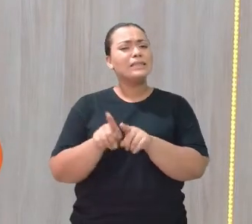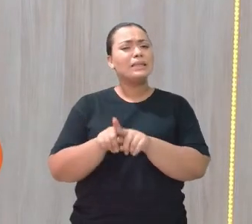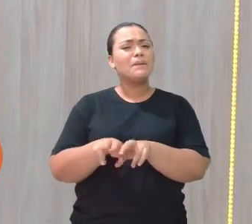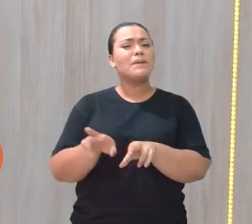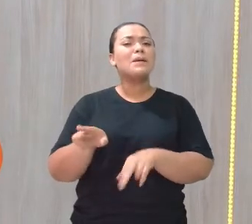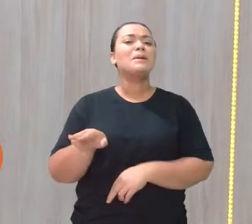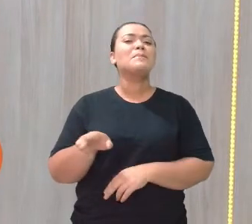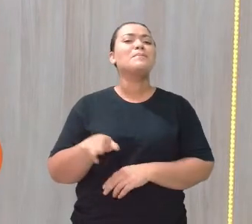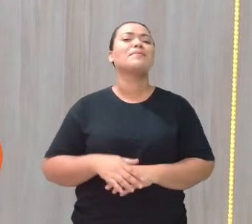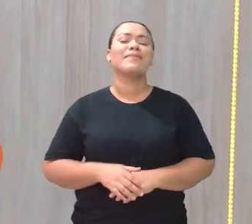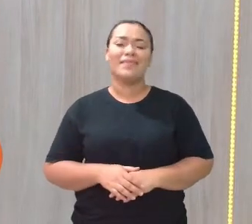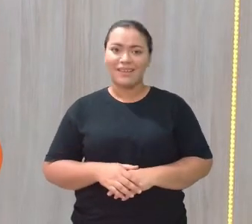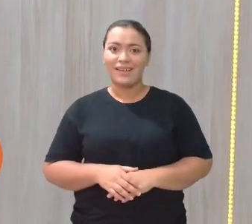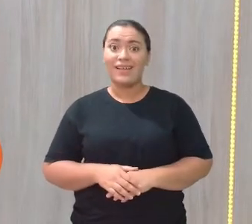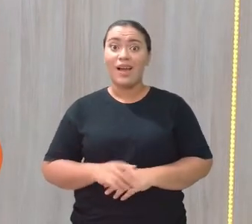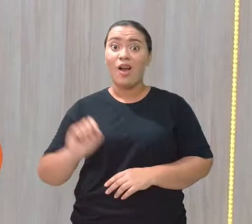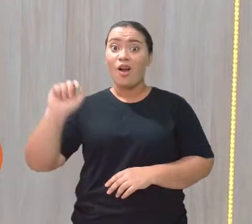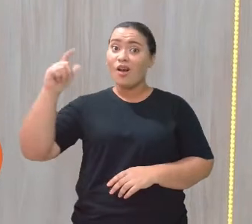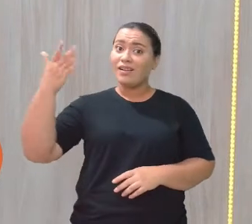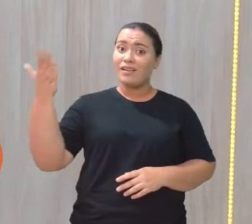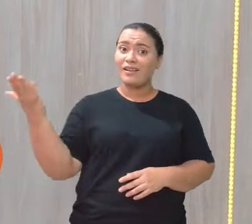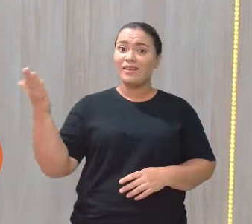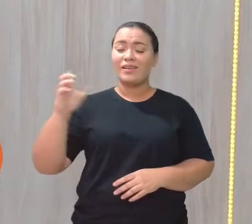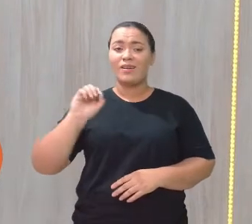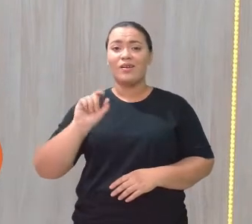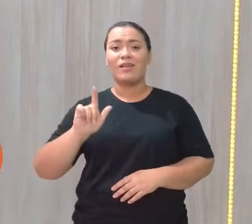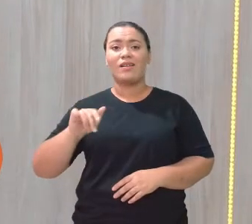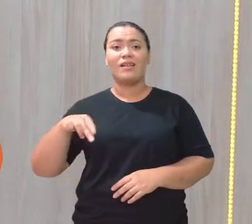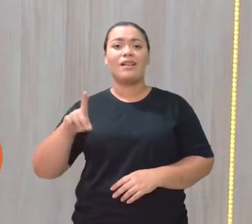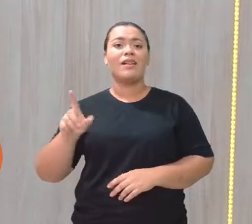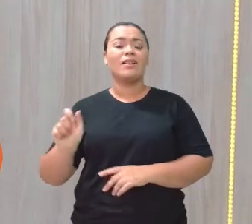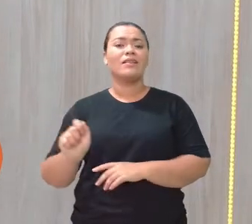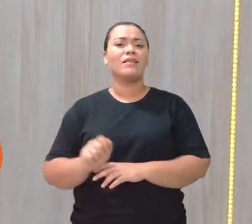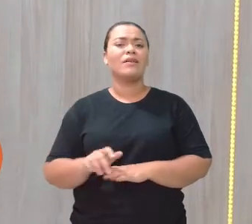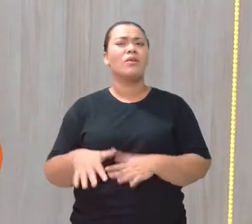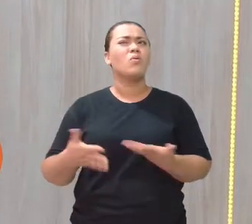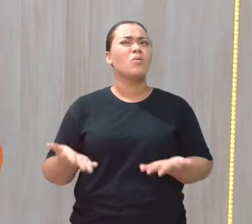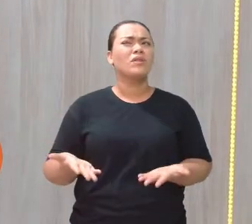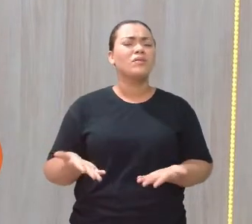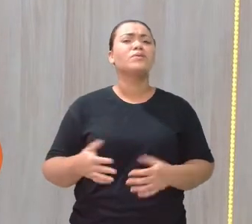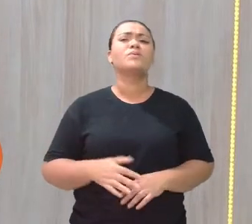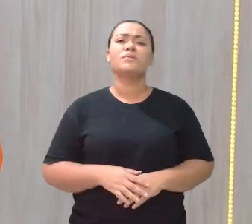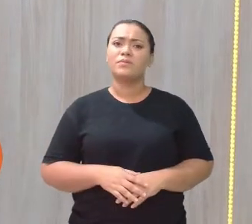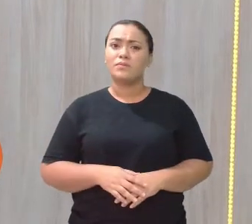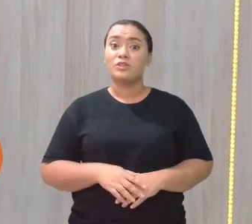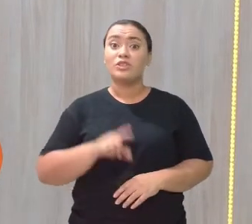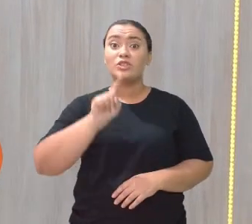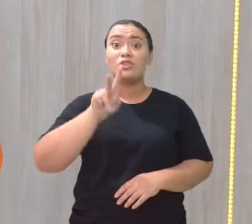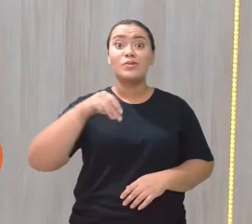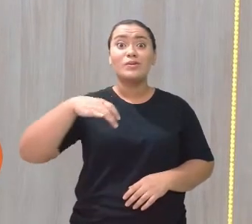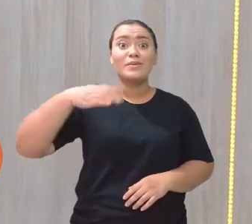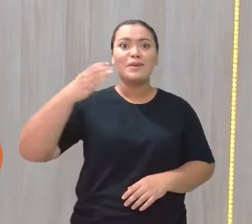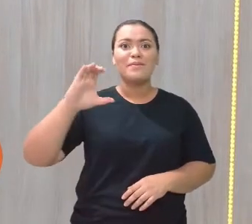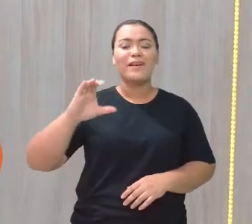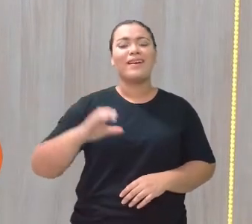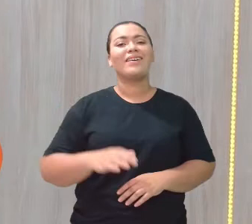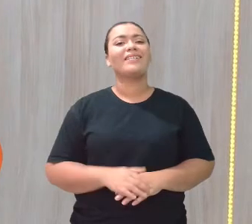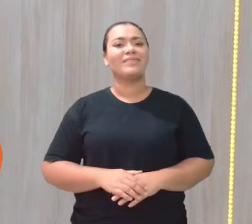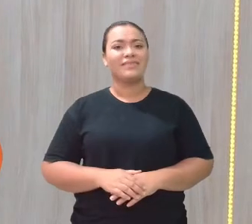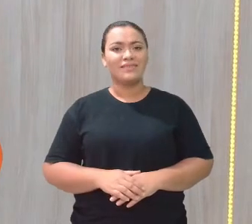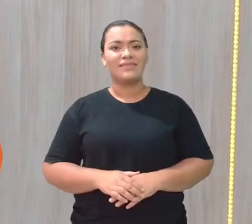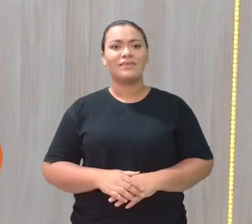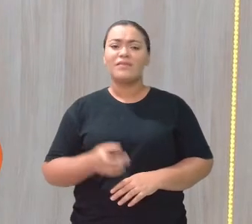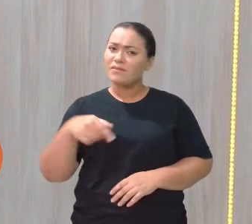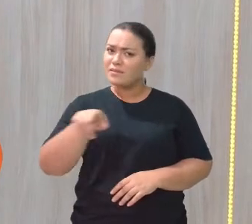irmã, né, Olinda. E isso, gente, vai ser quando mesmo? 12 de março, menino,